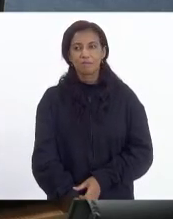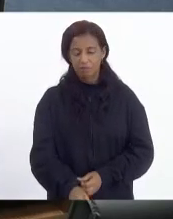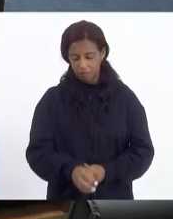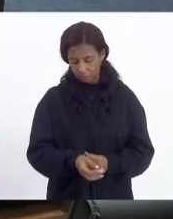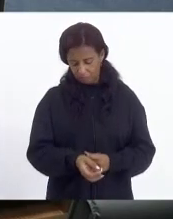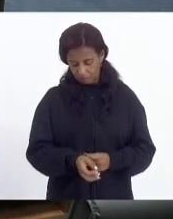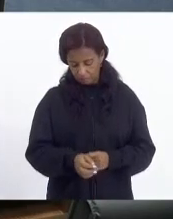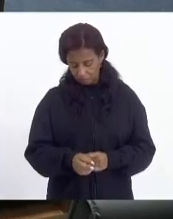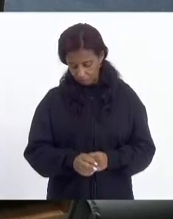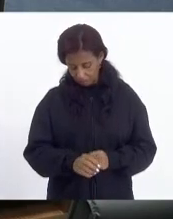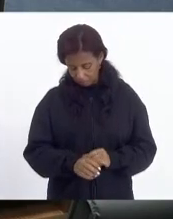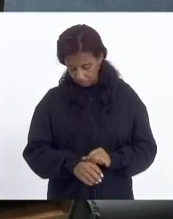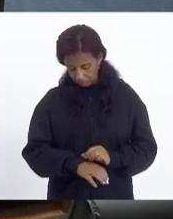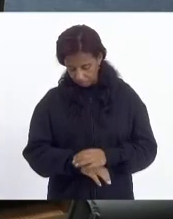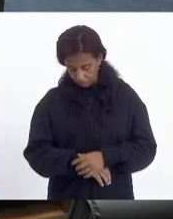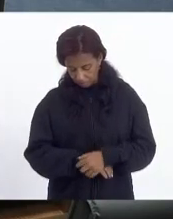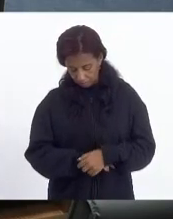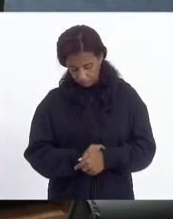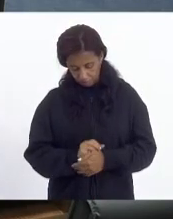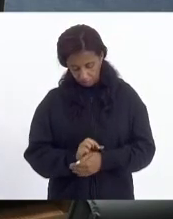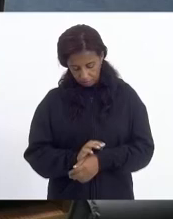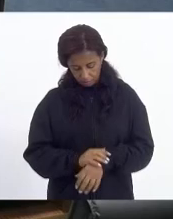E aí